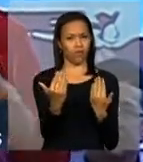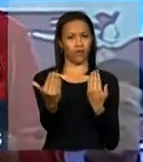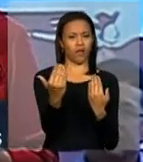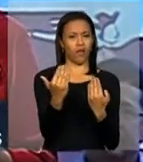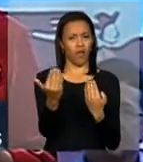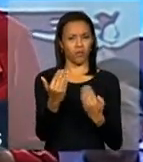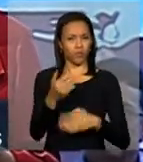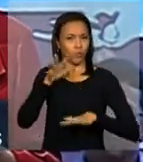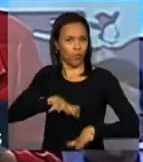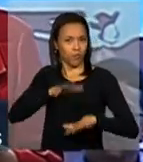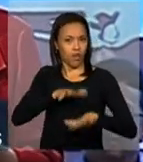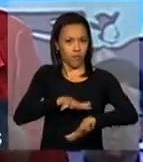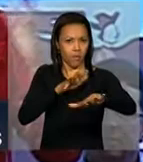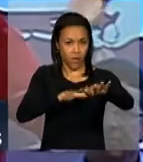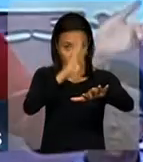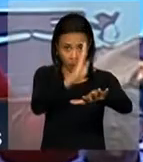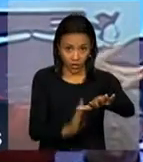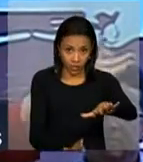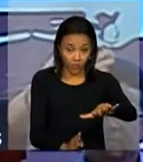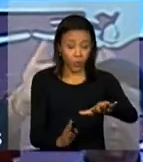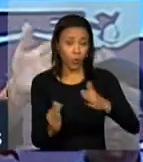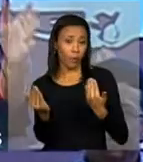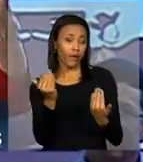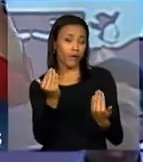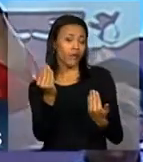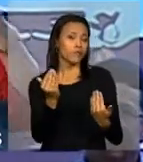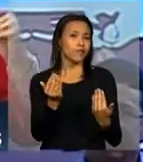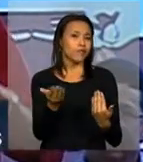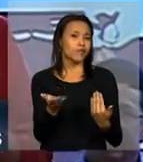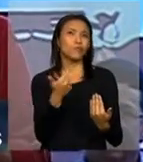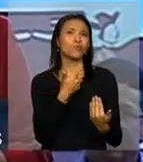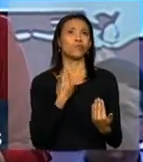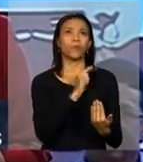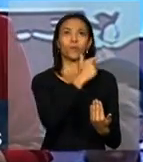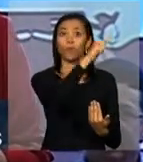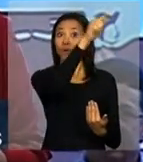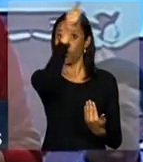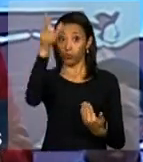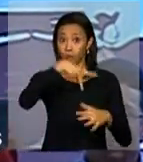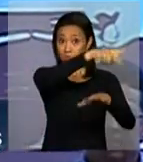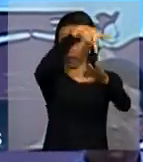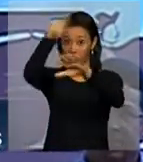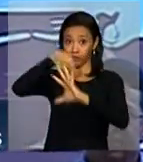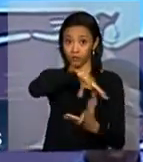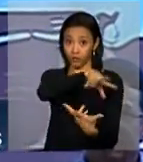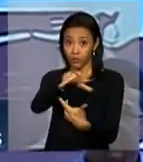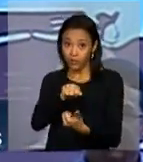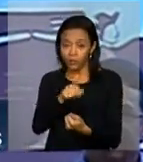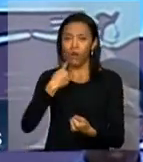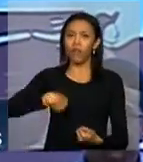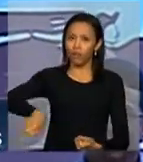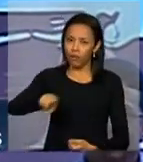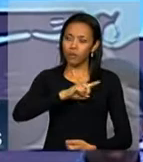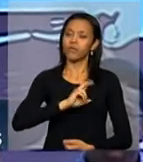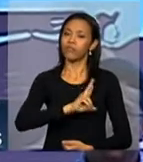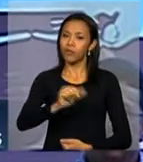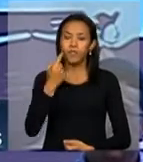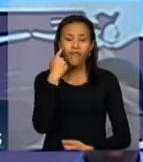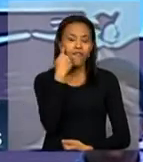manifestações no Brasil com as manifestações nos outros países do mundo, nós vamos